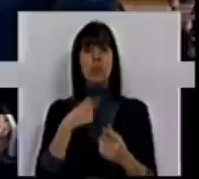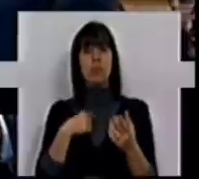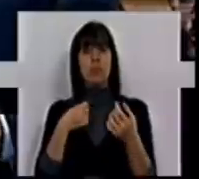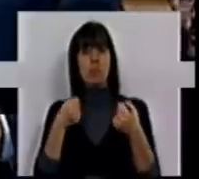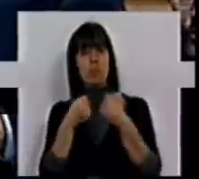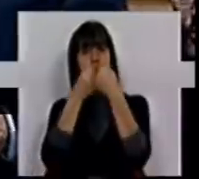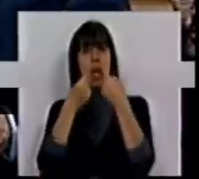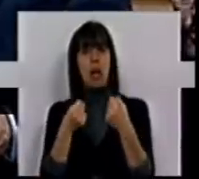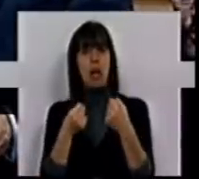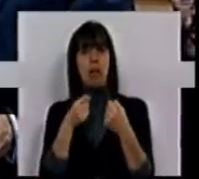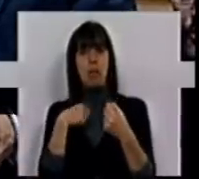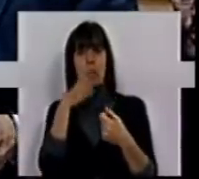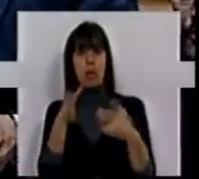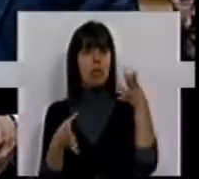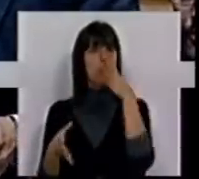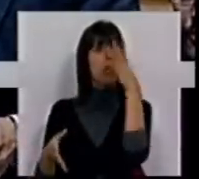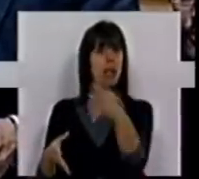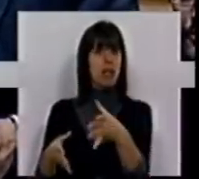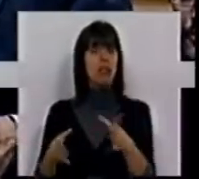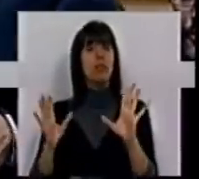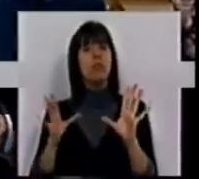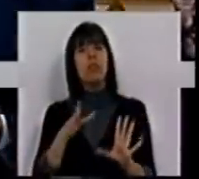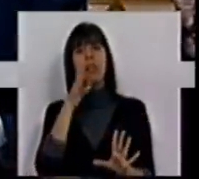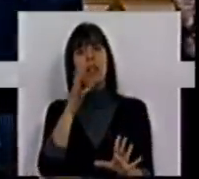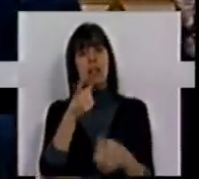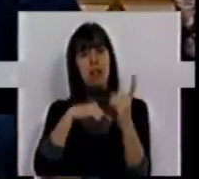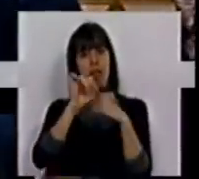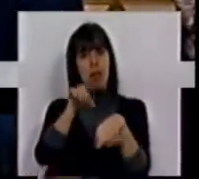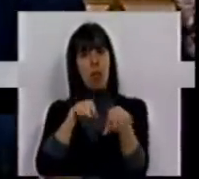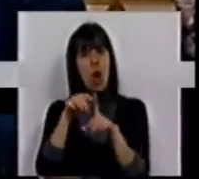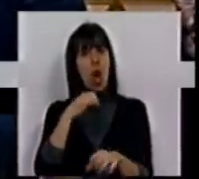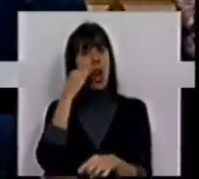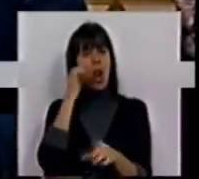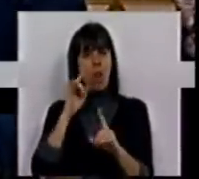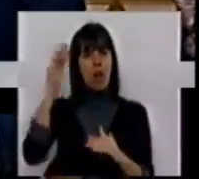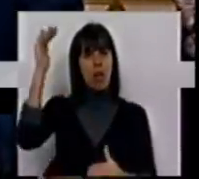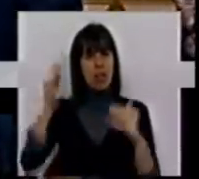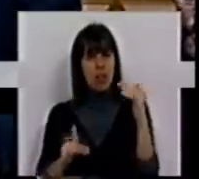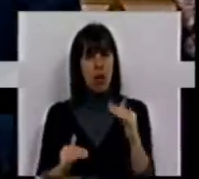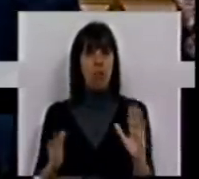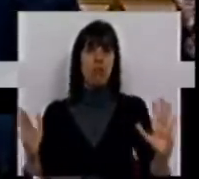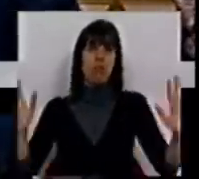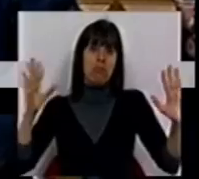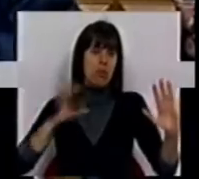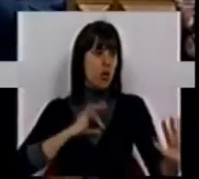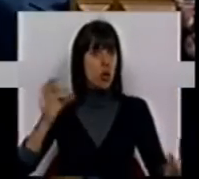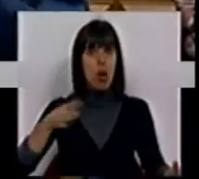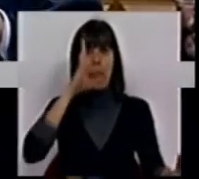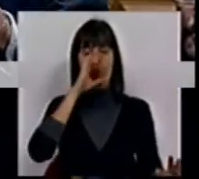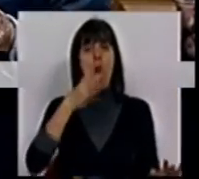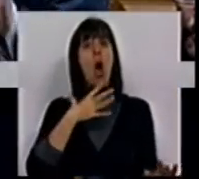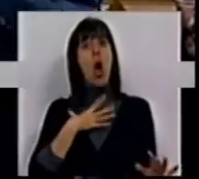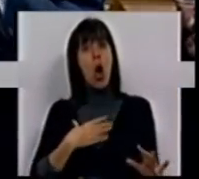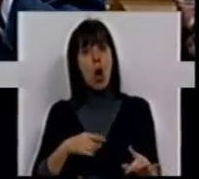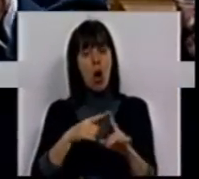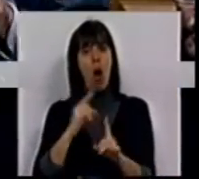uma contra a outra. E dizer que a sua política não agravou as desigualdades, ao Sr. Primeiro-Ministro, porque gosta